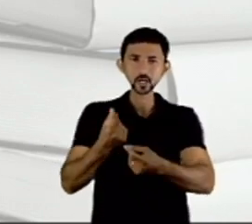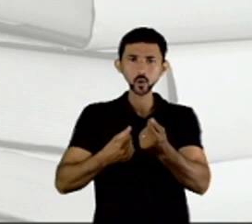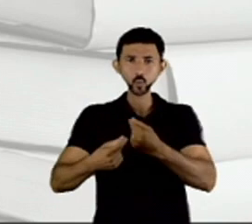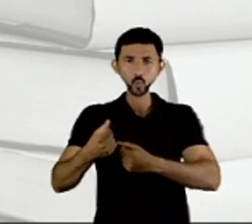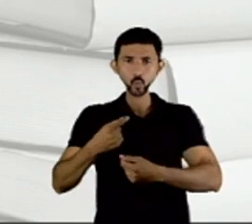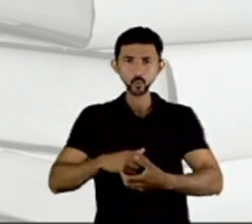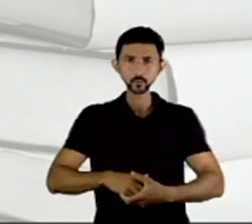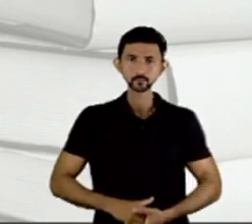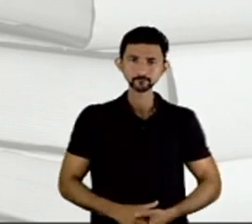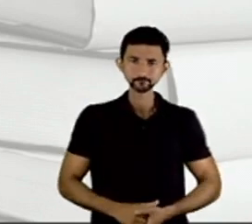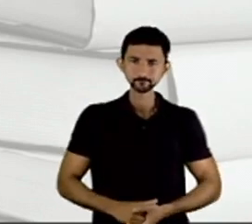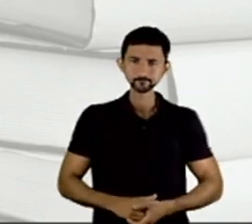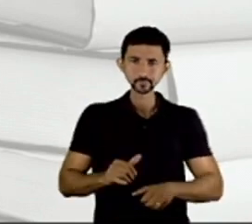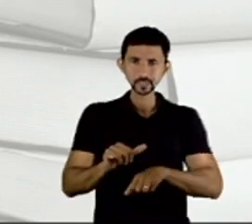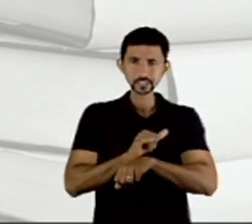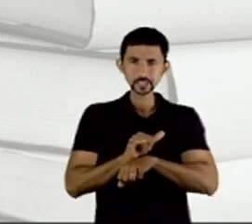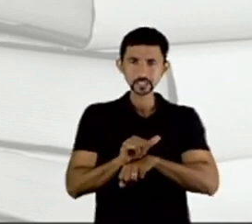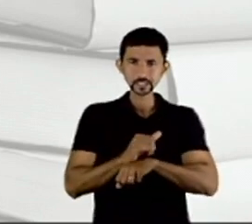econômica,